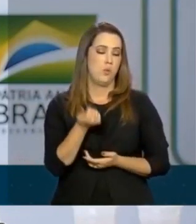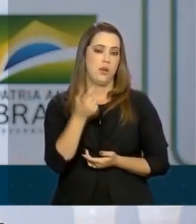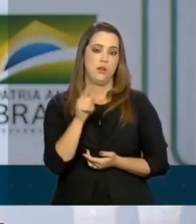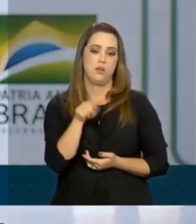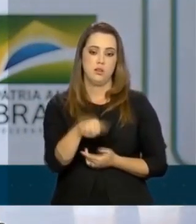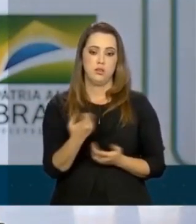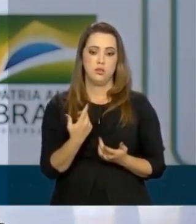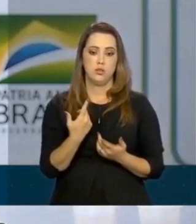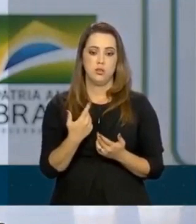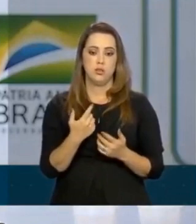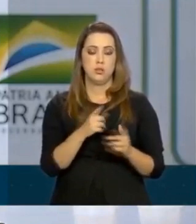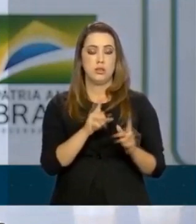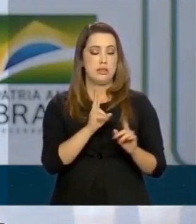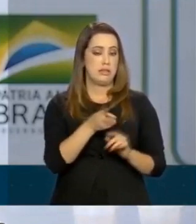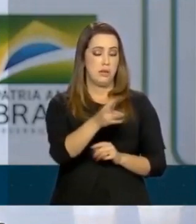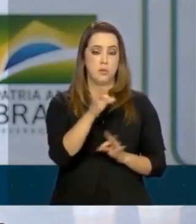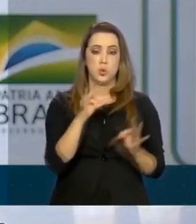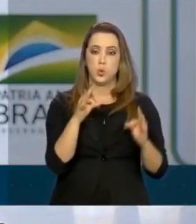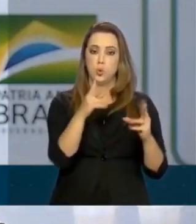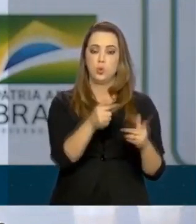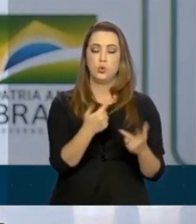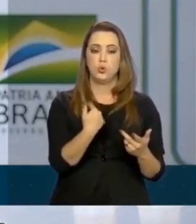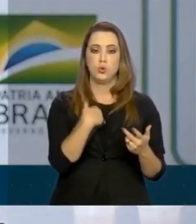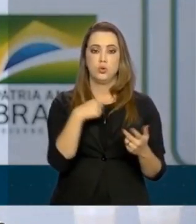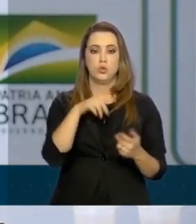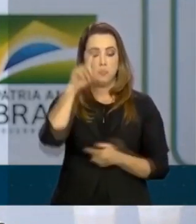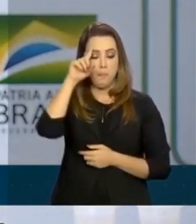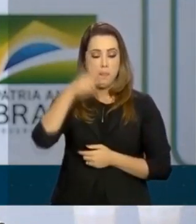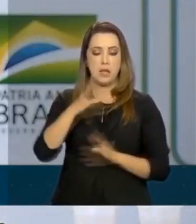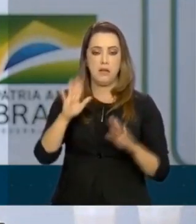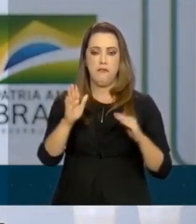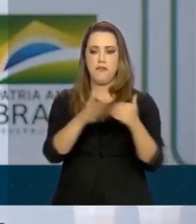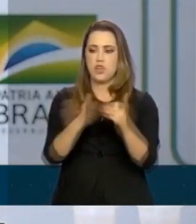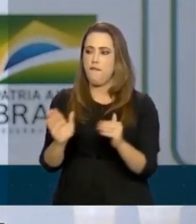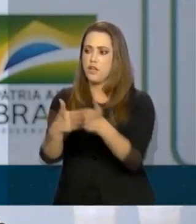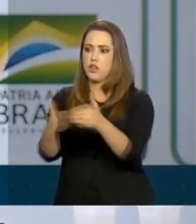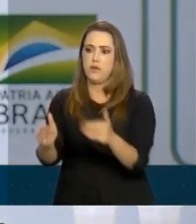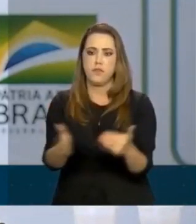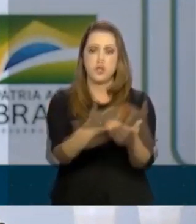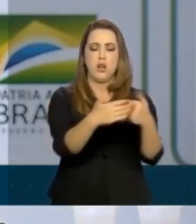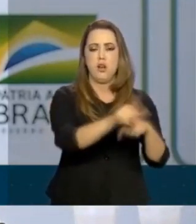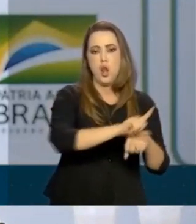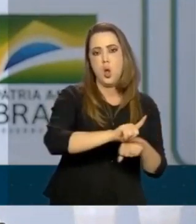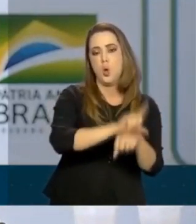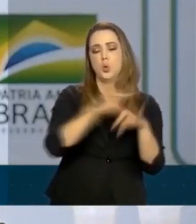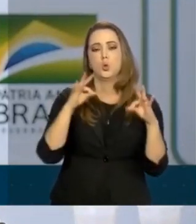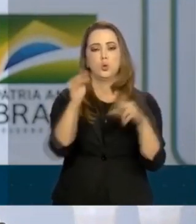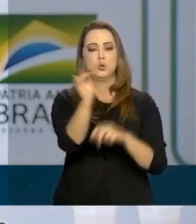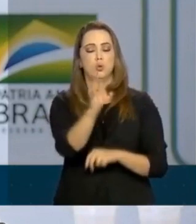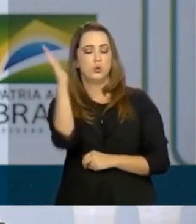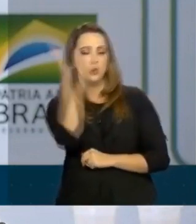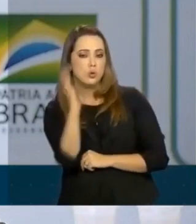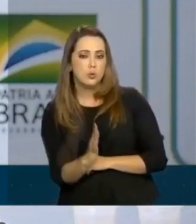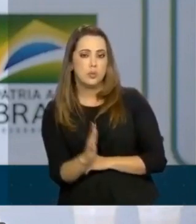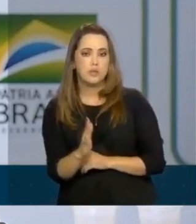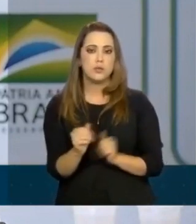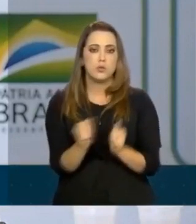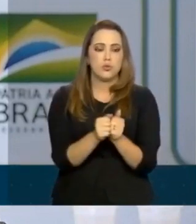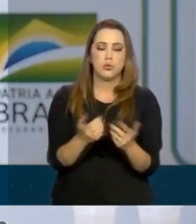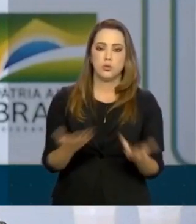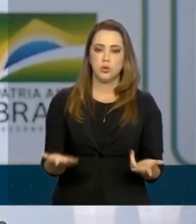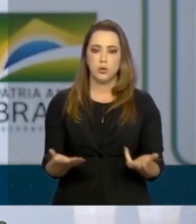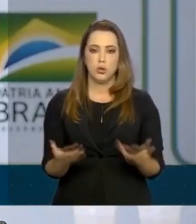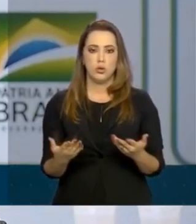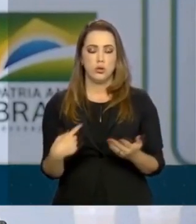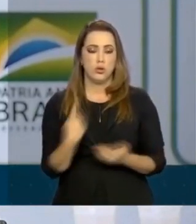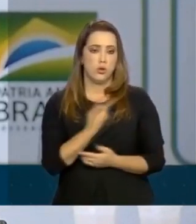praticamente um efeito cascata de decretação de lockdowns em todo o território nacional em paralelo, como